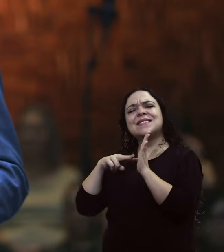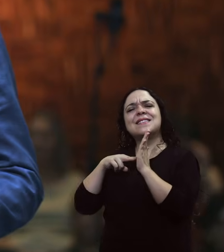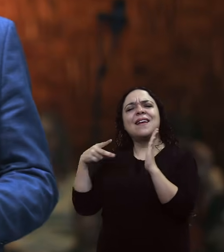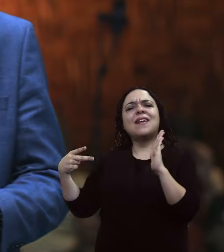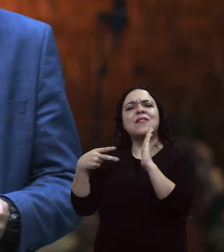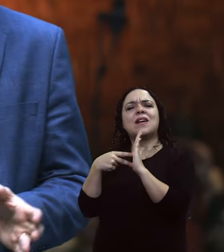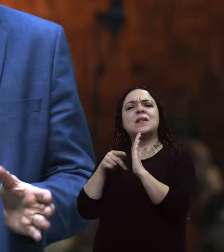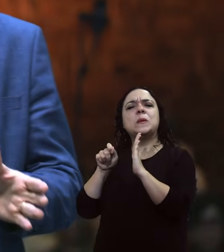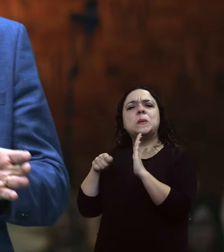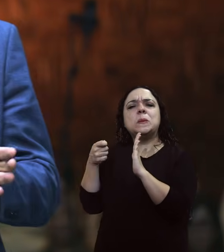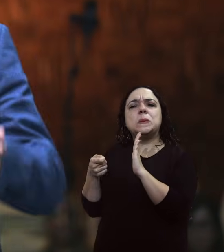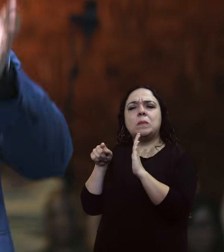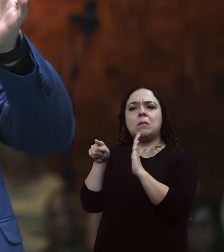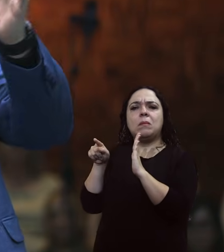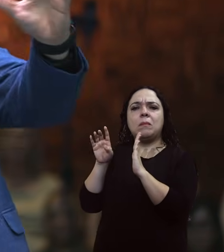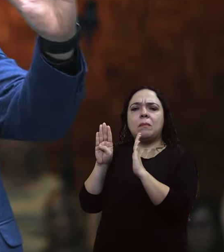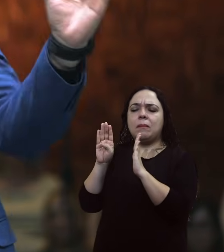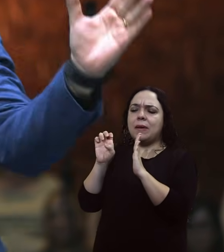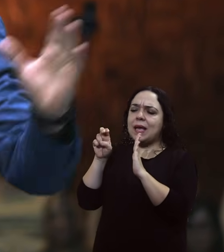eu encontrei assim: